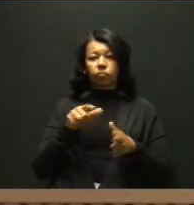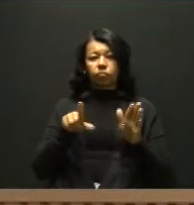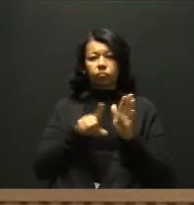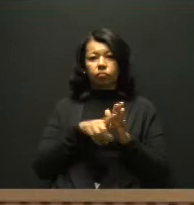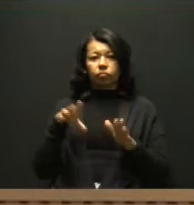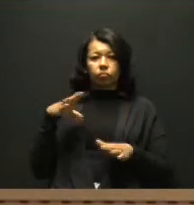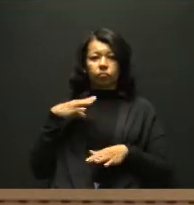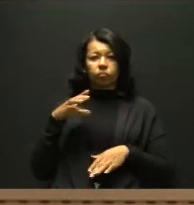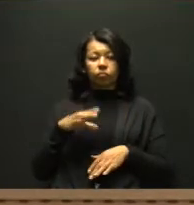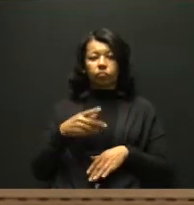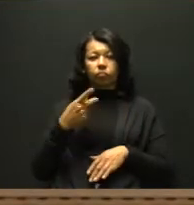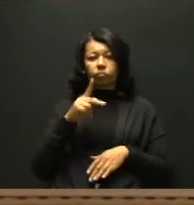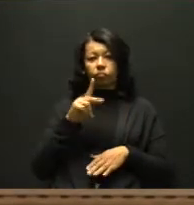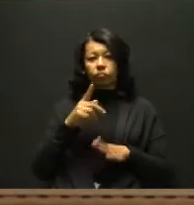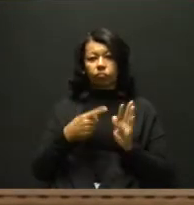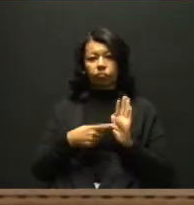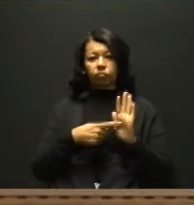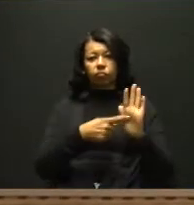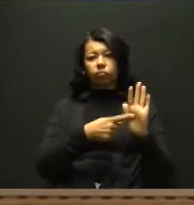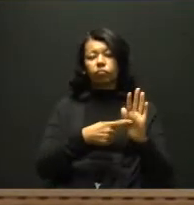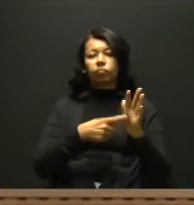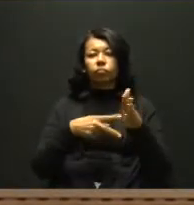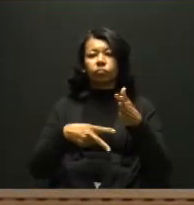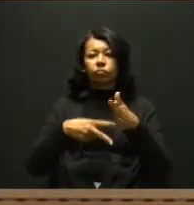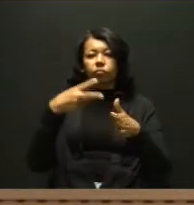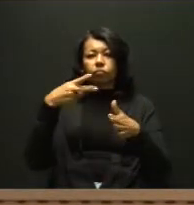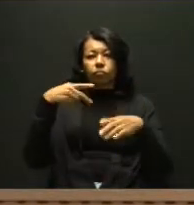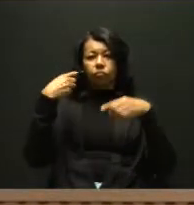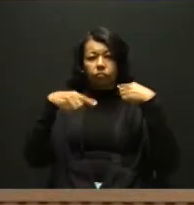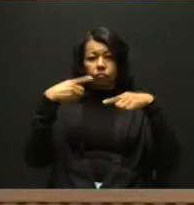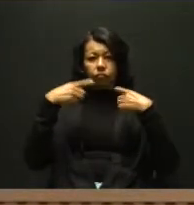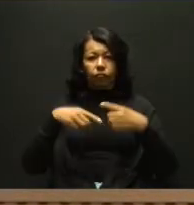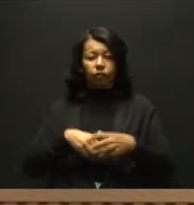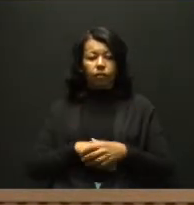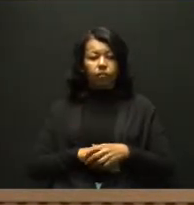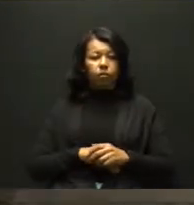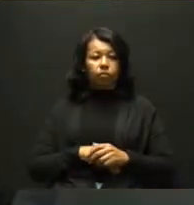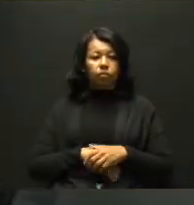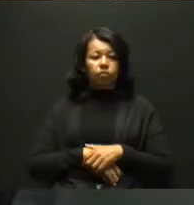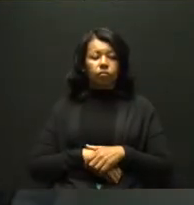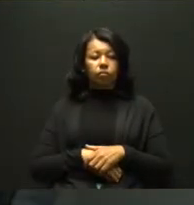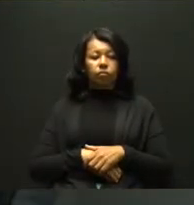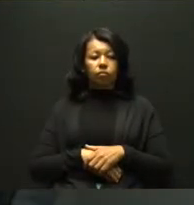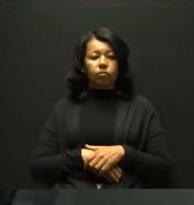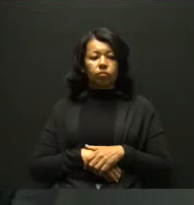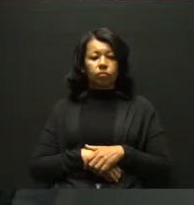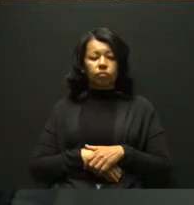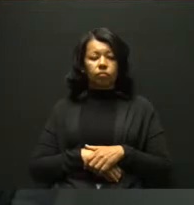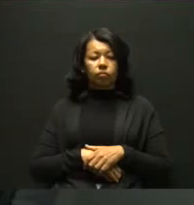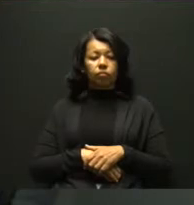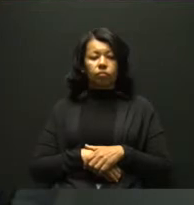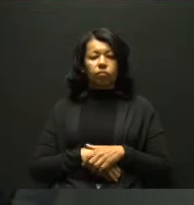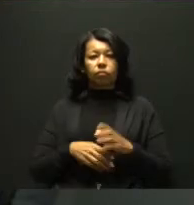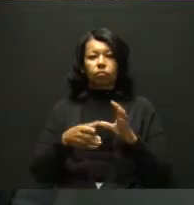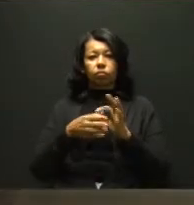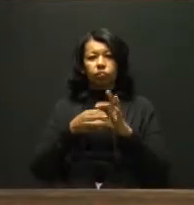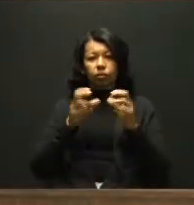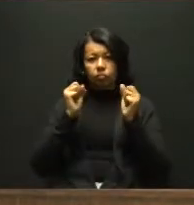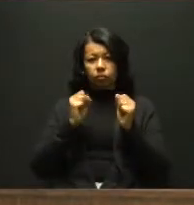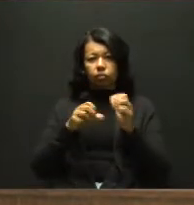ou seja somente a ementa para apreciação e segunda discussão autoriza o poder executivo